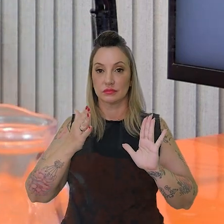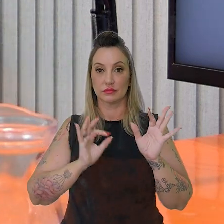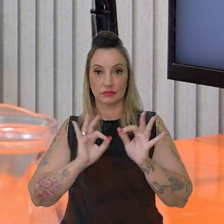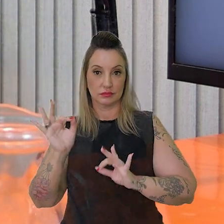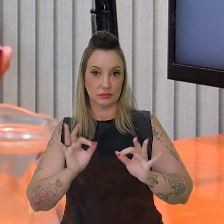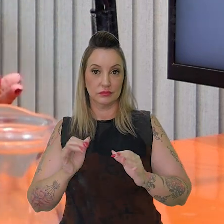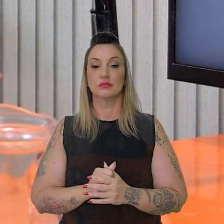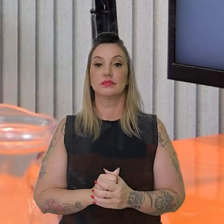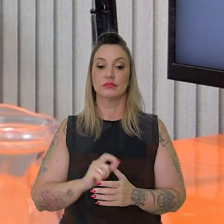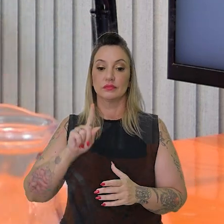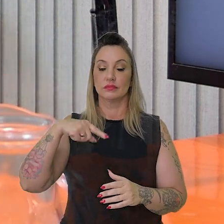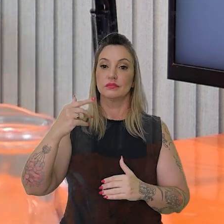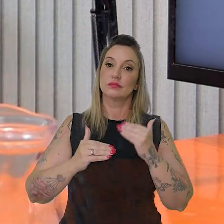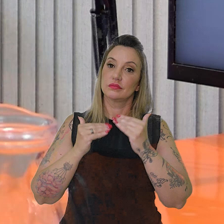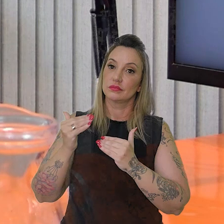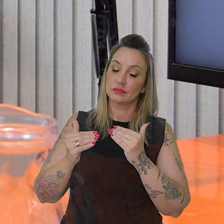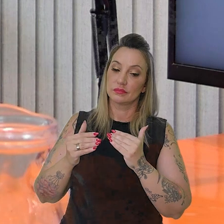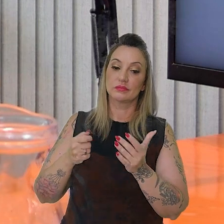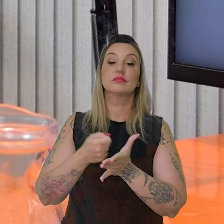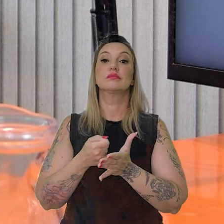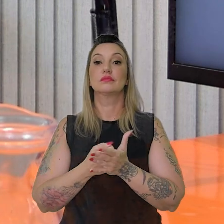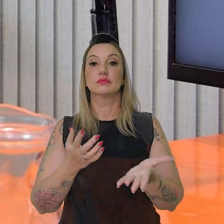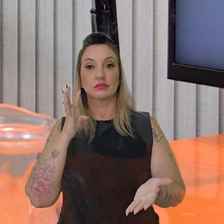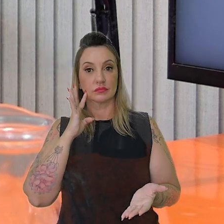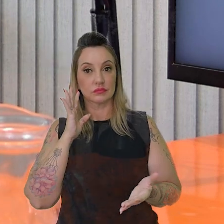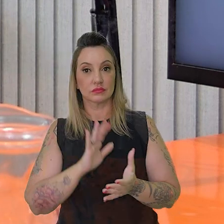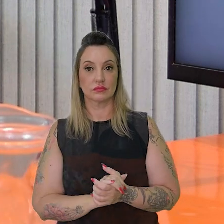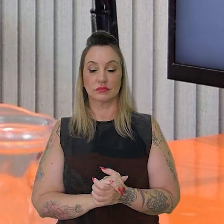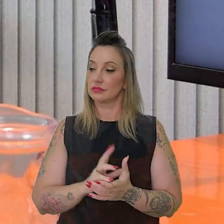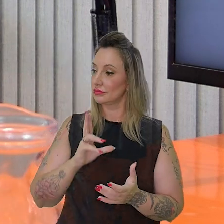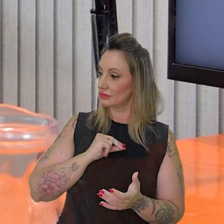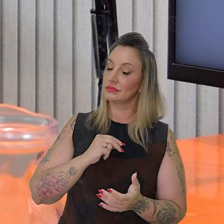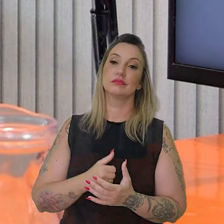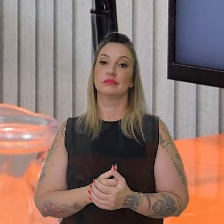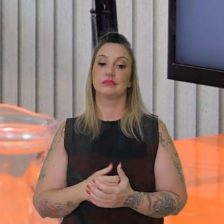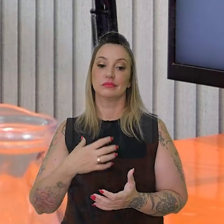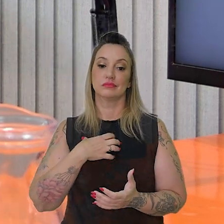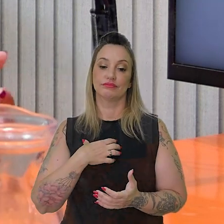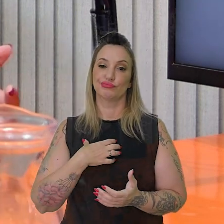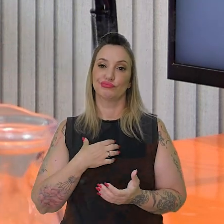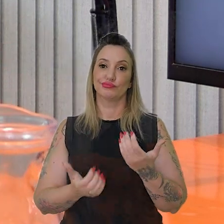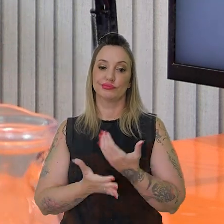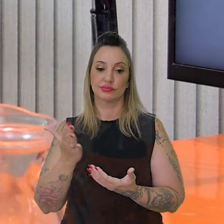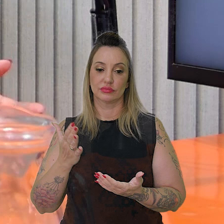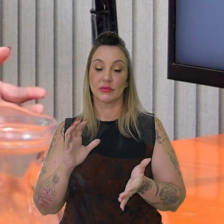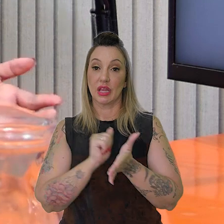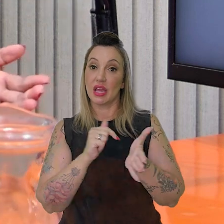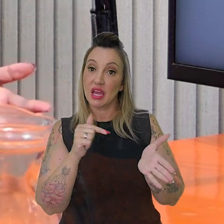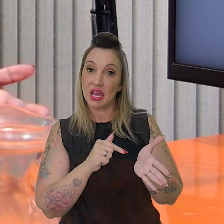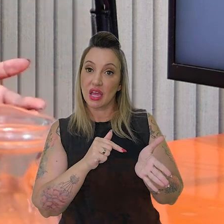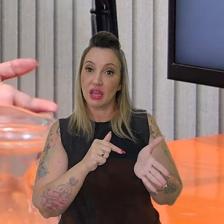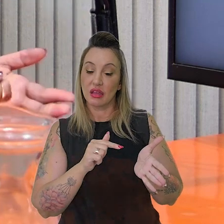já já vai estar preparado no processo e vai poder cobrar porque eu acho que é bacana Poxa não se sentir lesado Eu Me